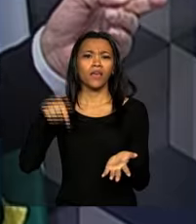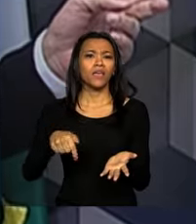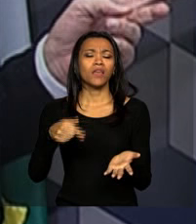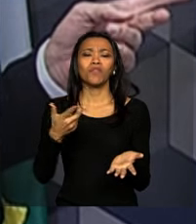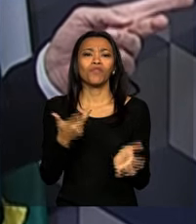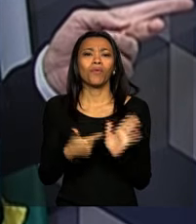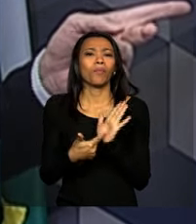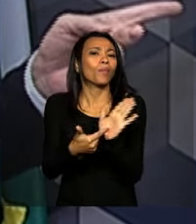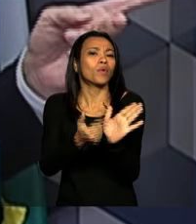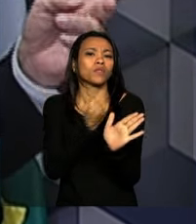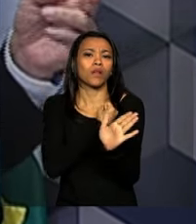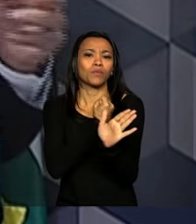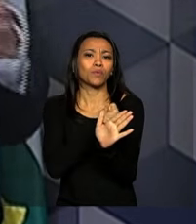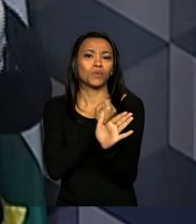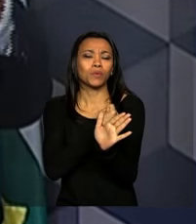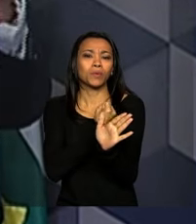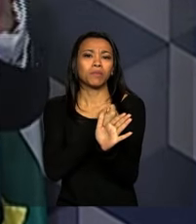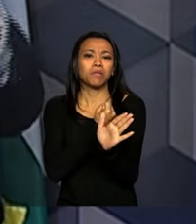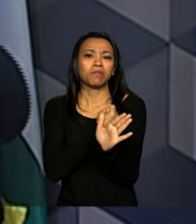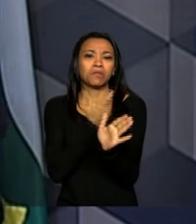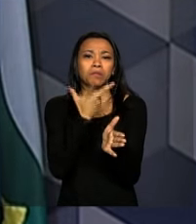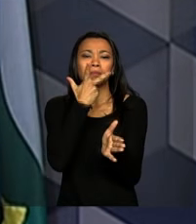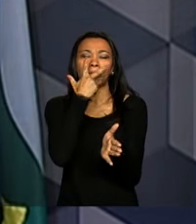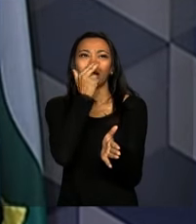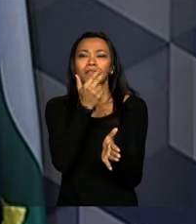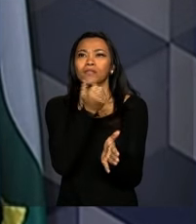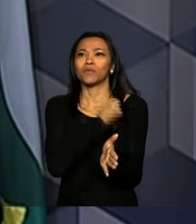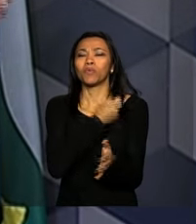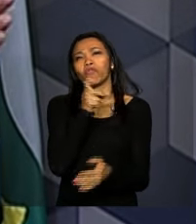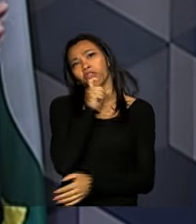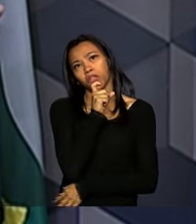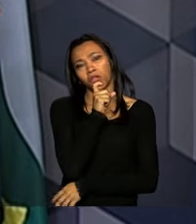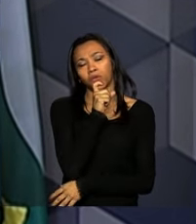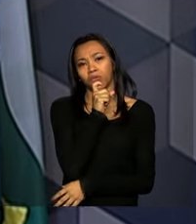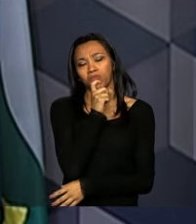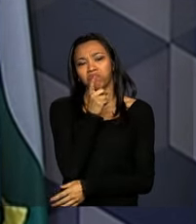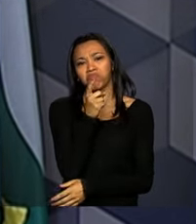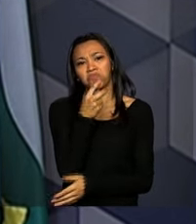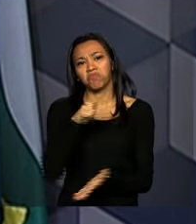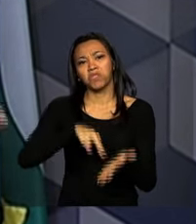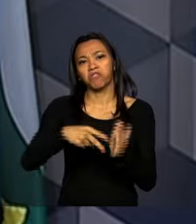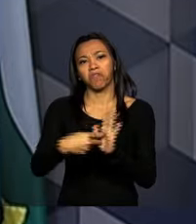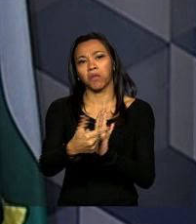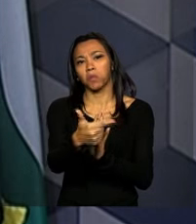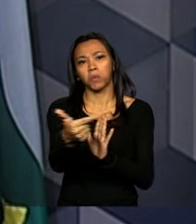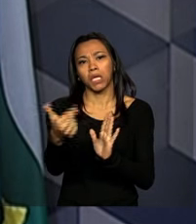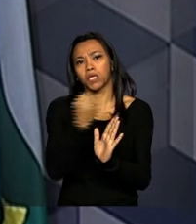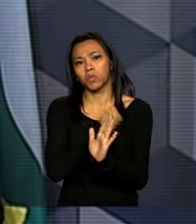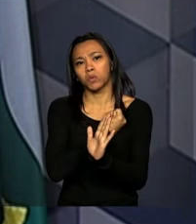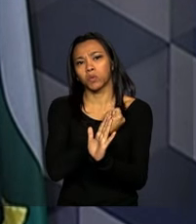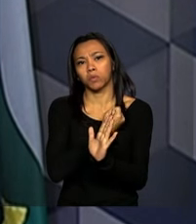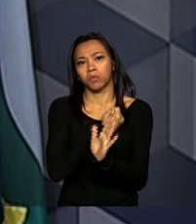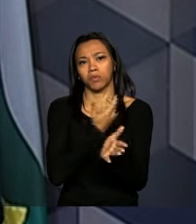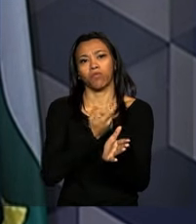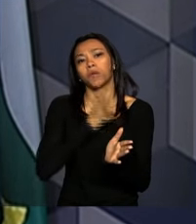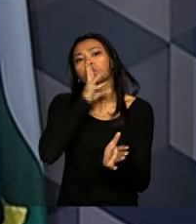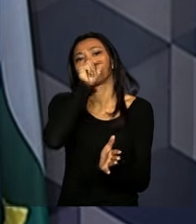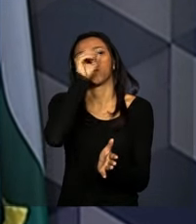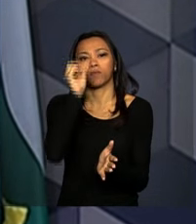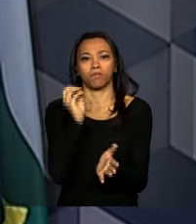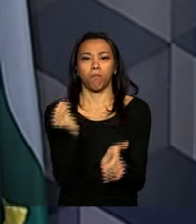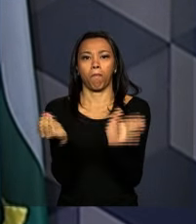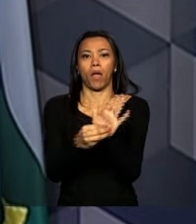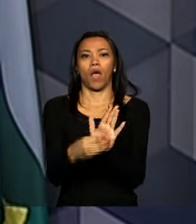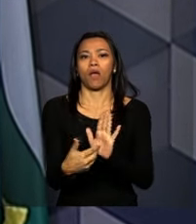números que são frios, como a gente costuma dizer, números são frios. Como eu disse, eles não caíram de uma árvore.